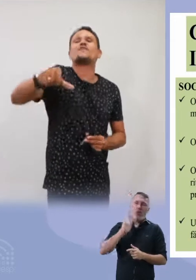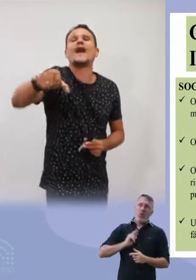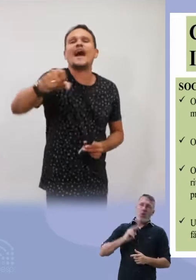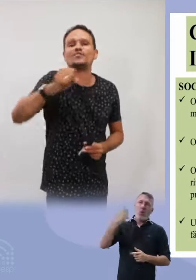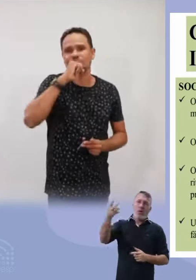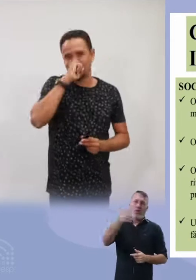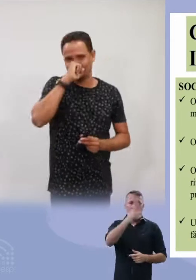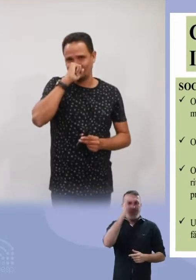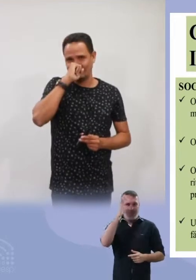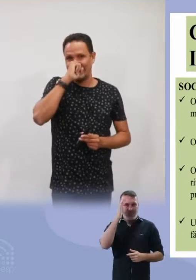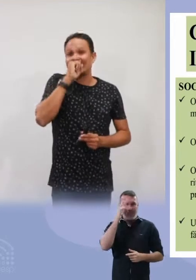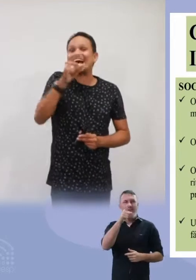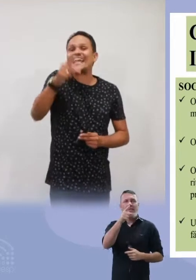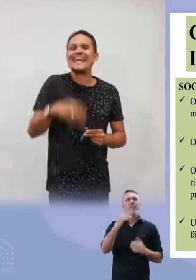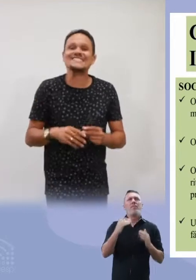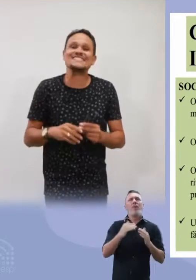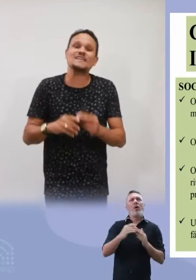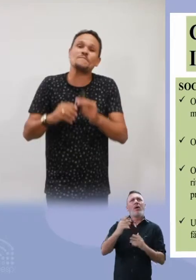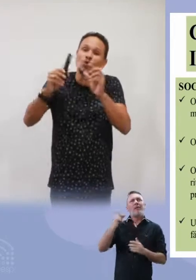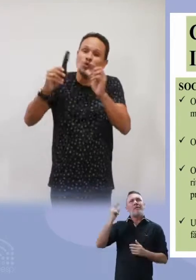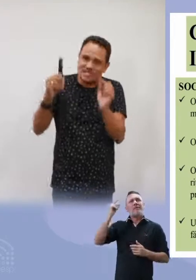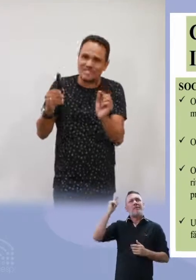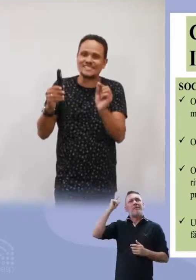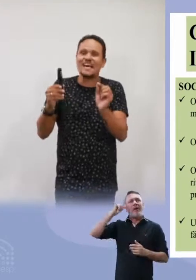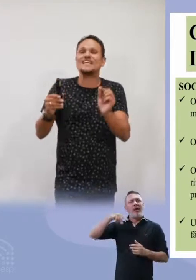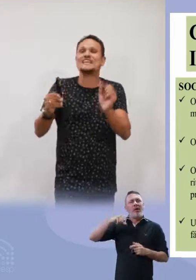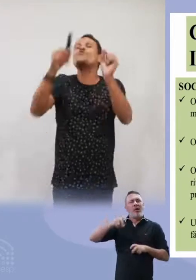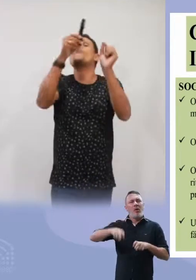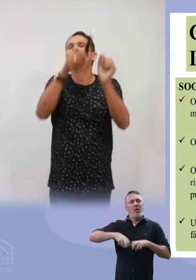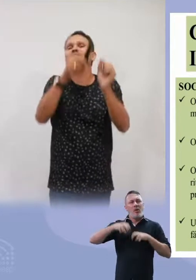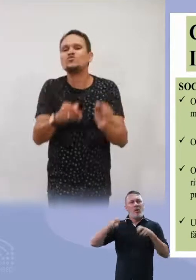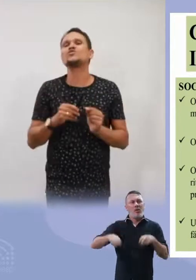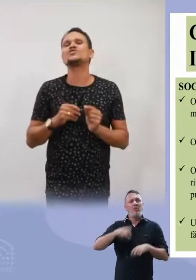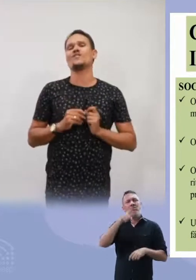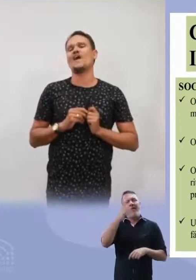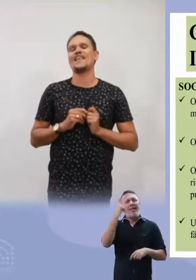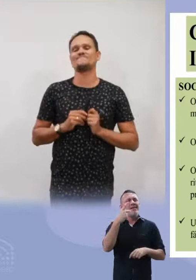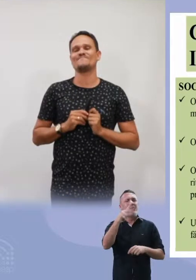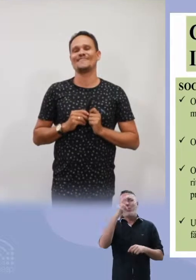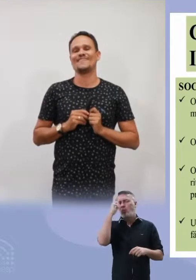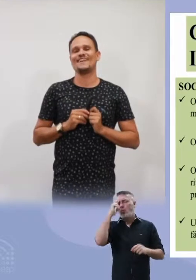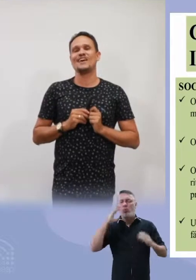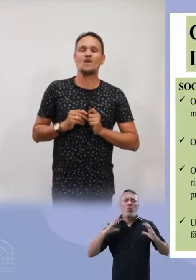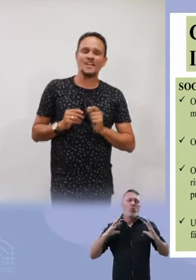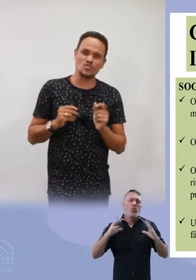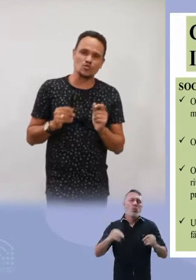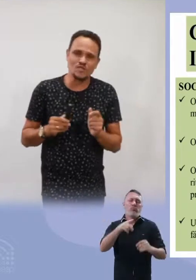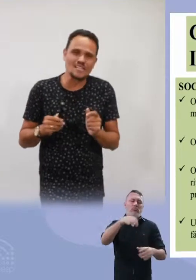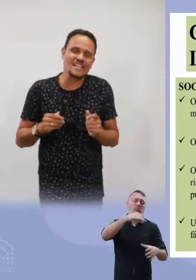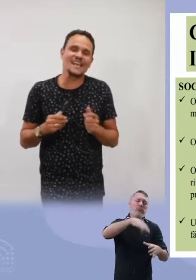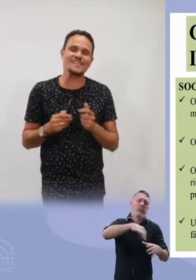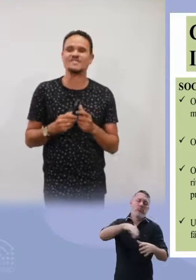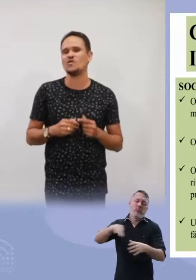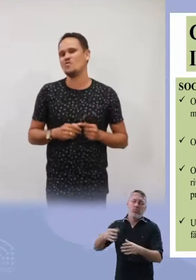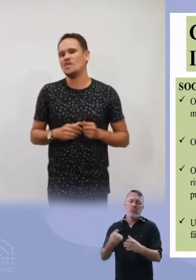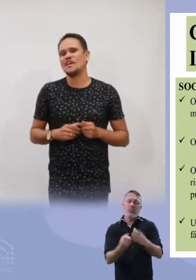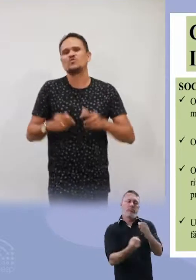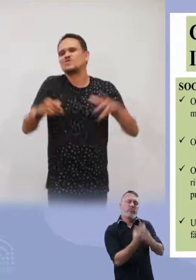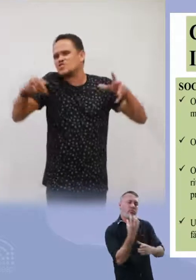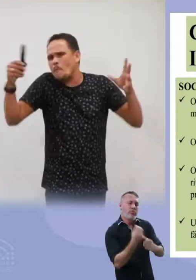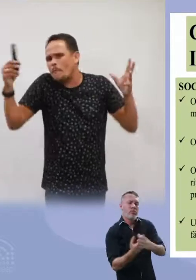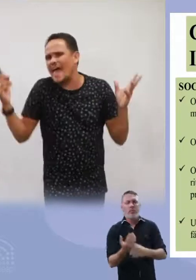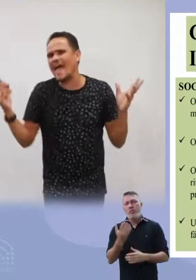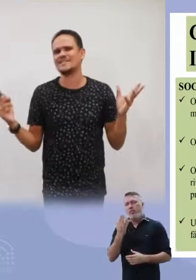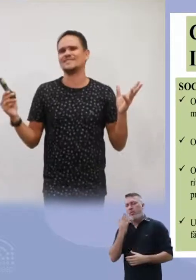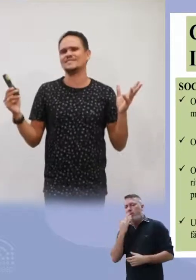um salário baixo. Daquelas indústrias que estão começando a surgir agora. Só que as indústrias lá, elas são